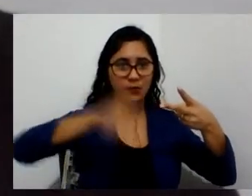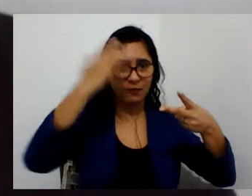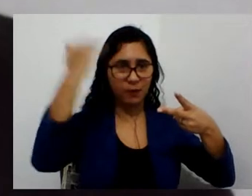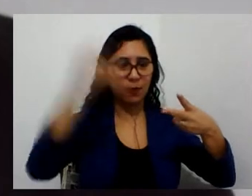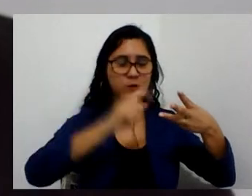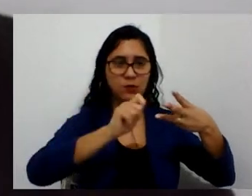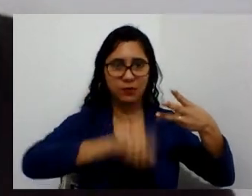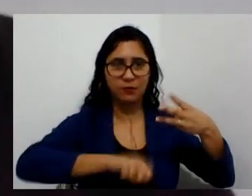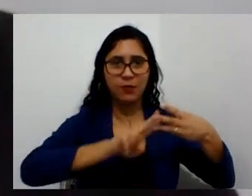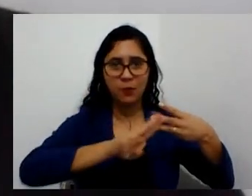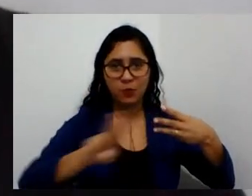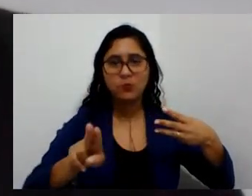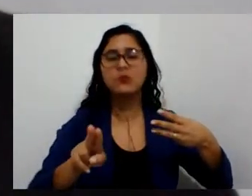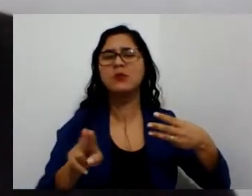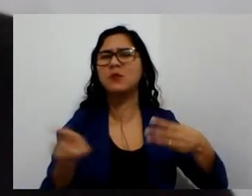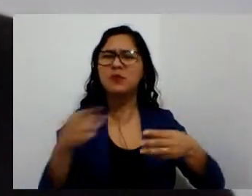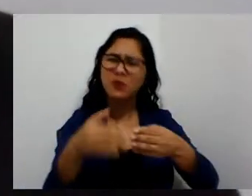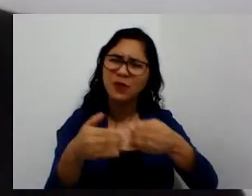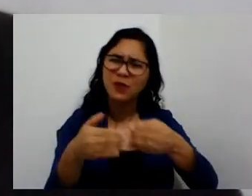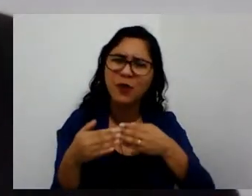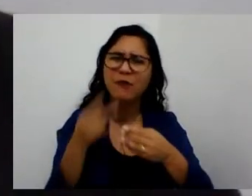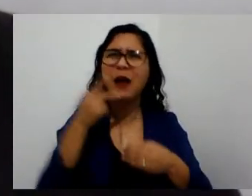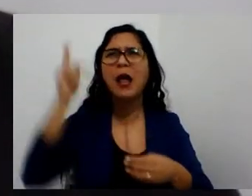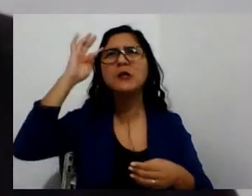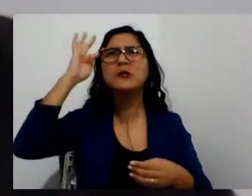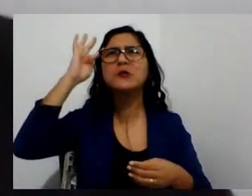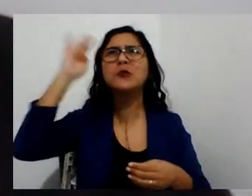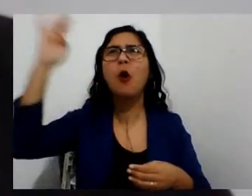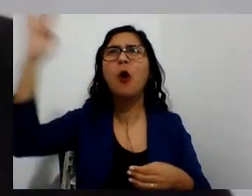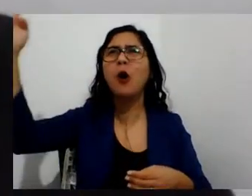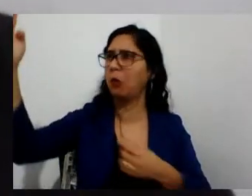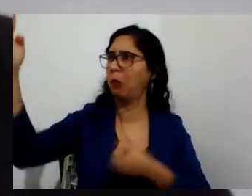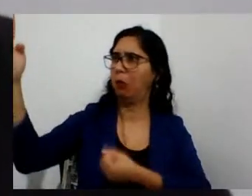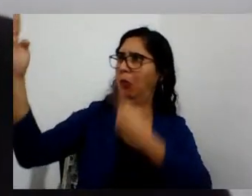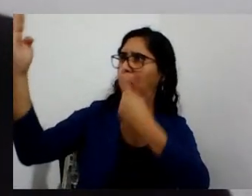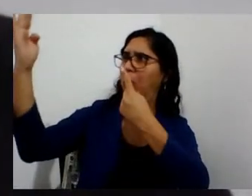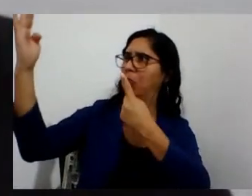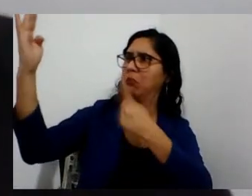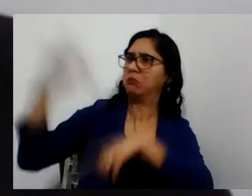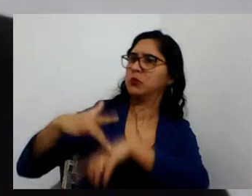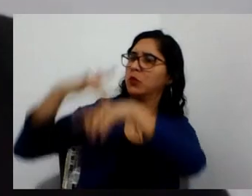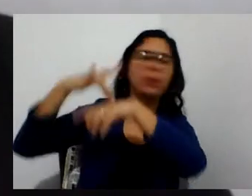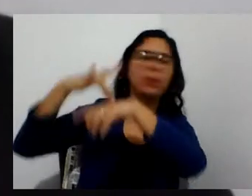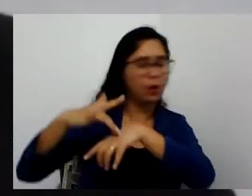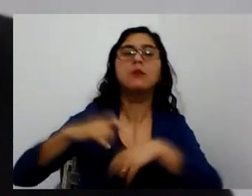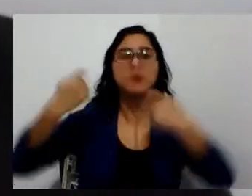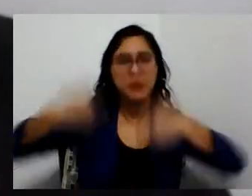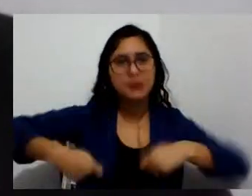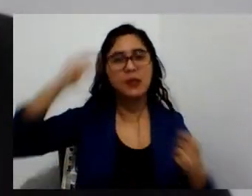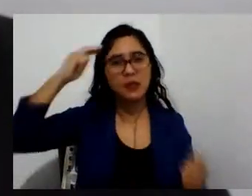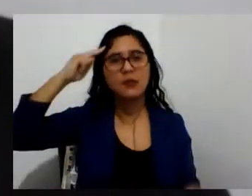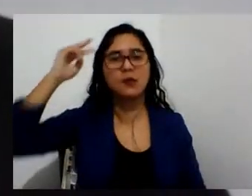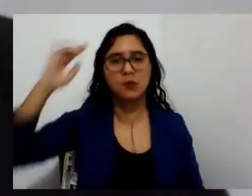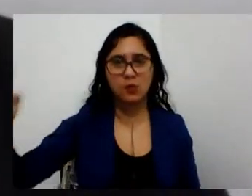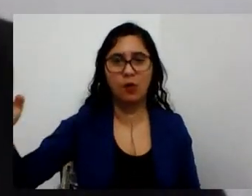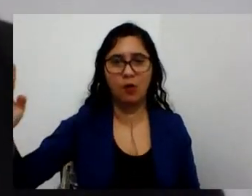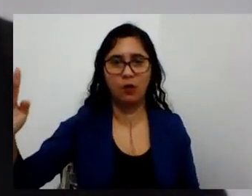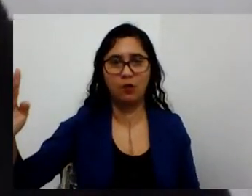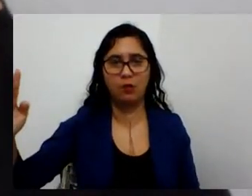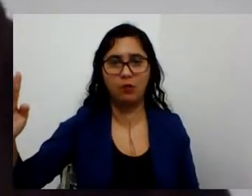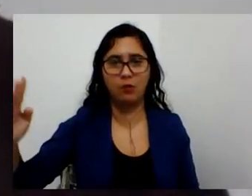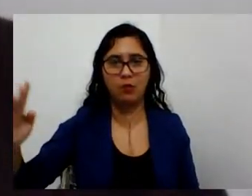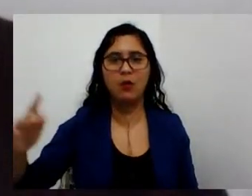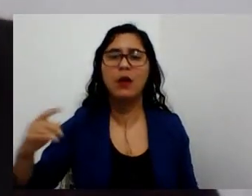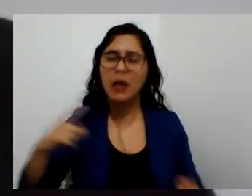com a demagogia de que sonho é uma coisa absurda. Nós temos que ter sonhos. E não tem como nos emocionar quando a gente vê